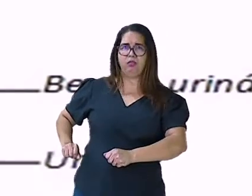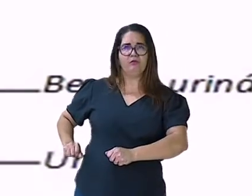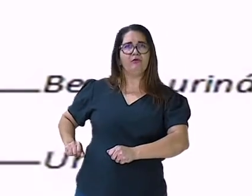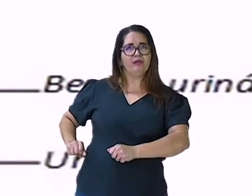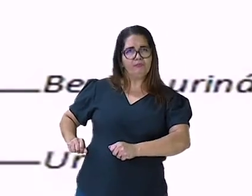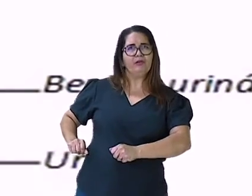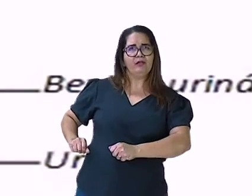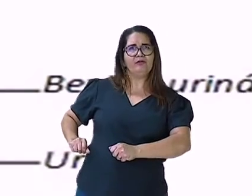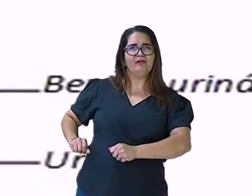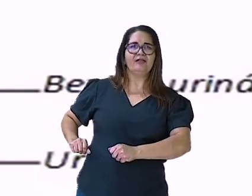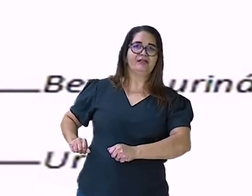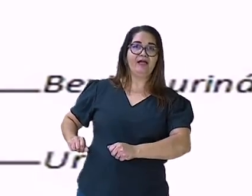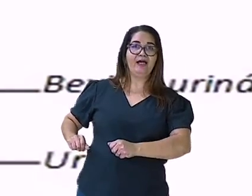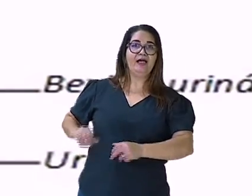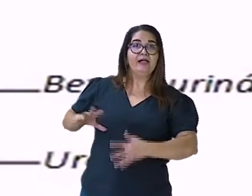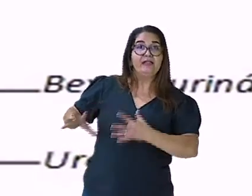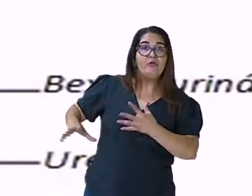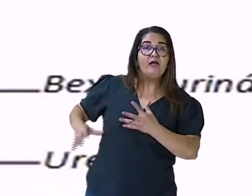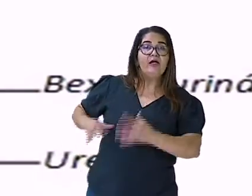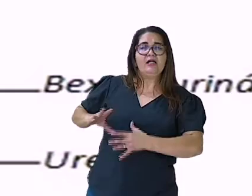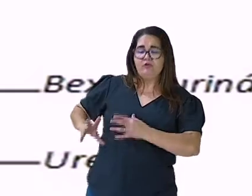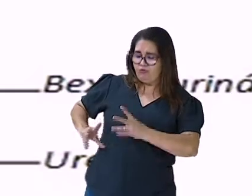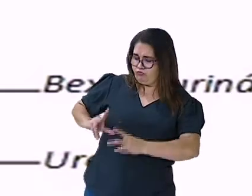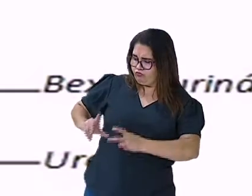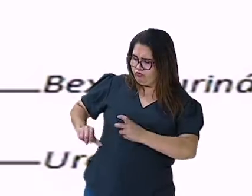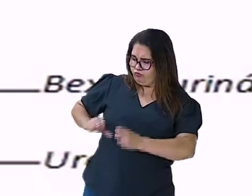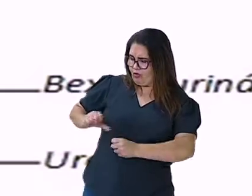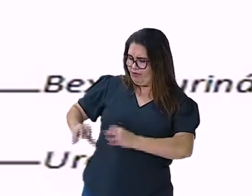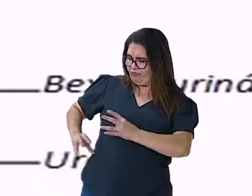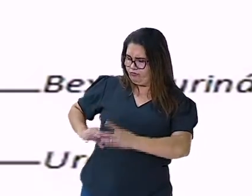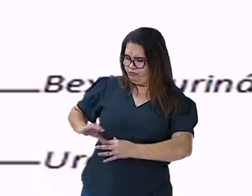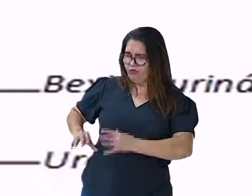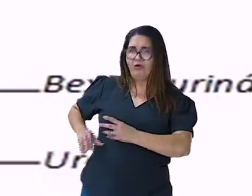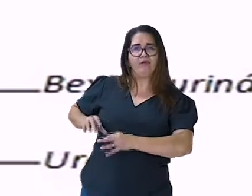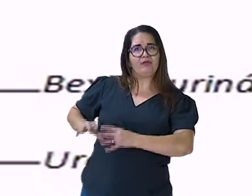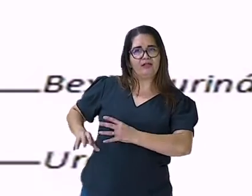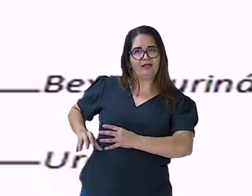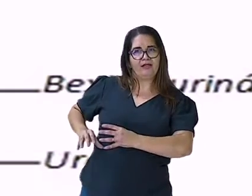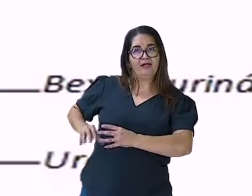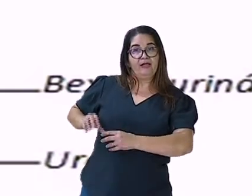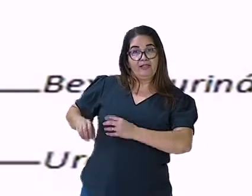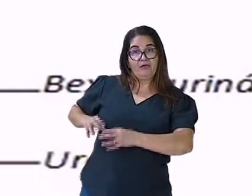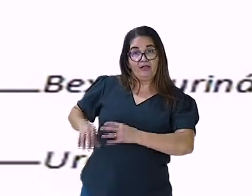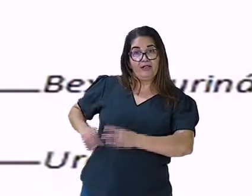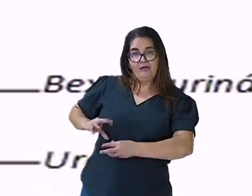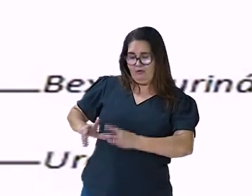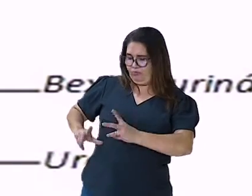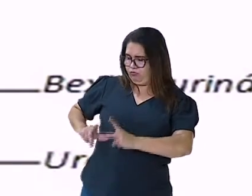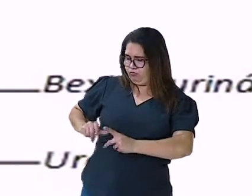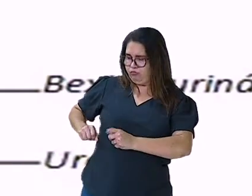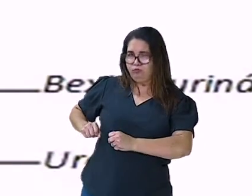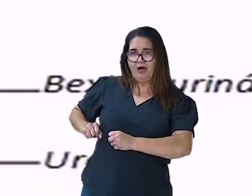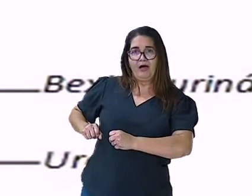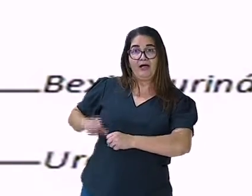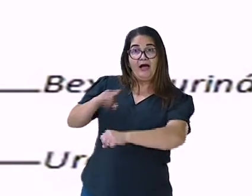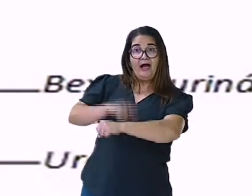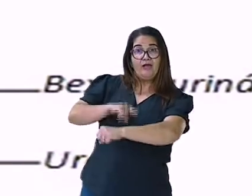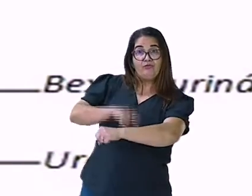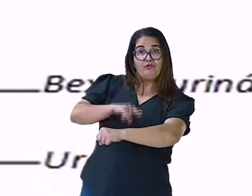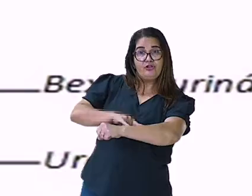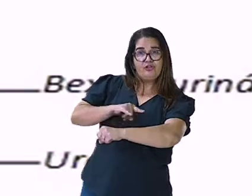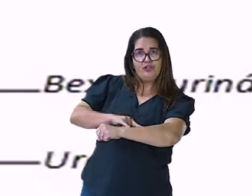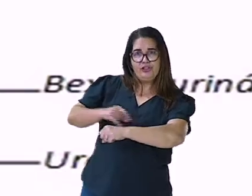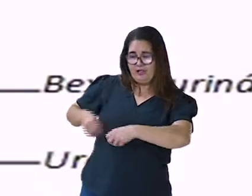novo. Esses movimentos vão forçar para baixo a urina, levando a urina até a